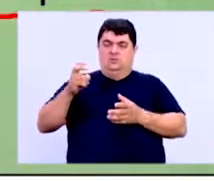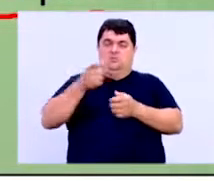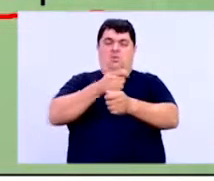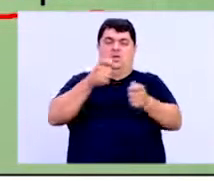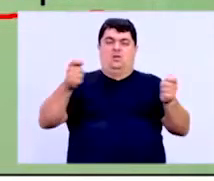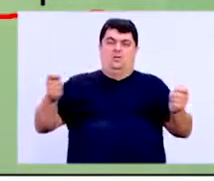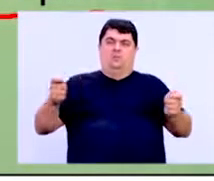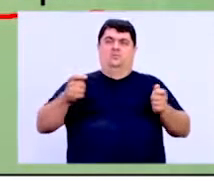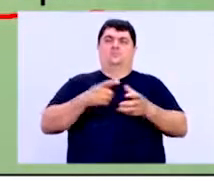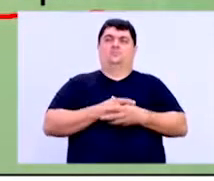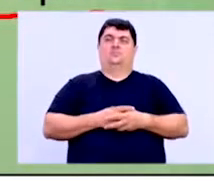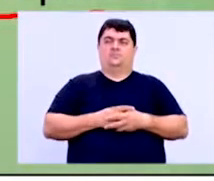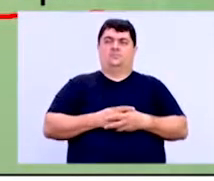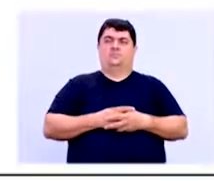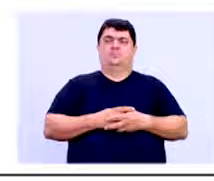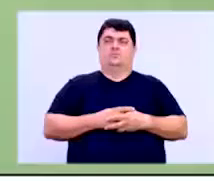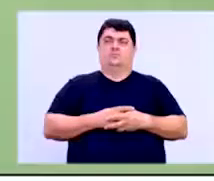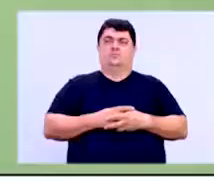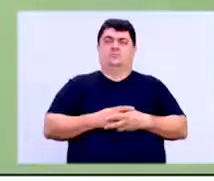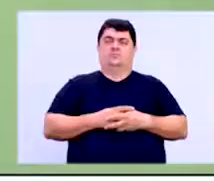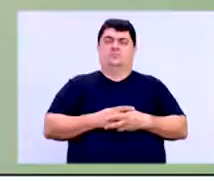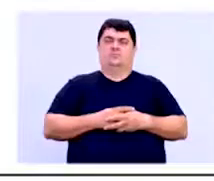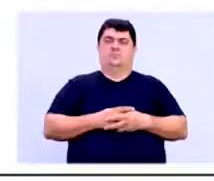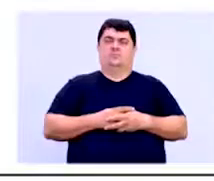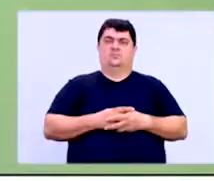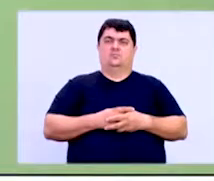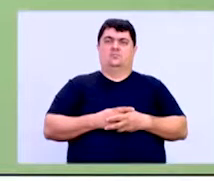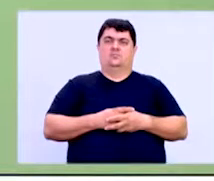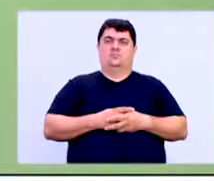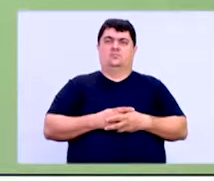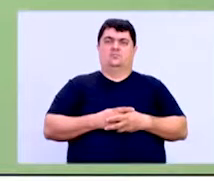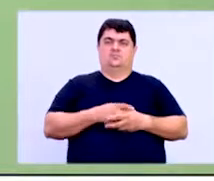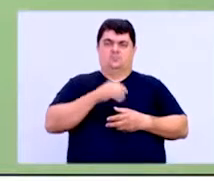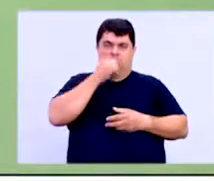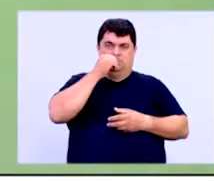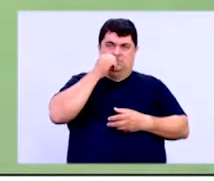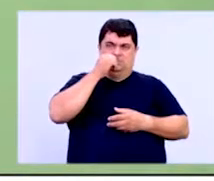despesas. Vamos lá, rever mais um conceito aqui.